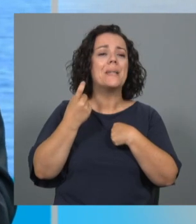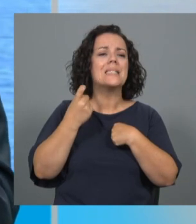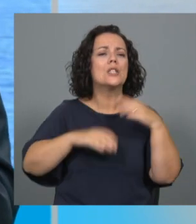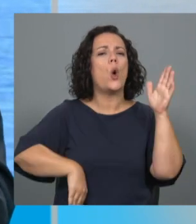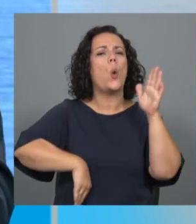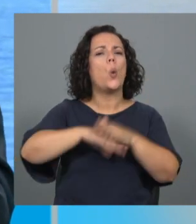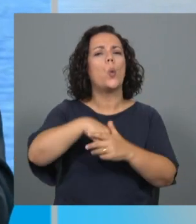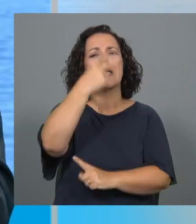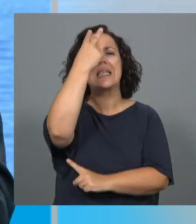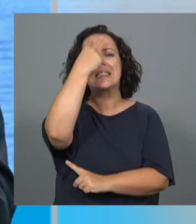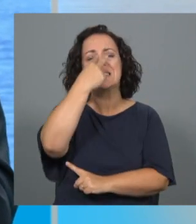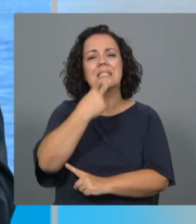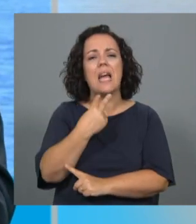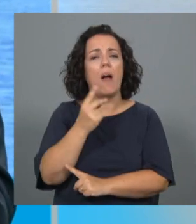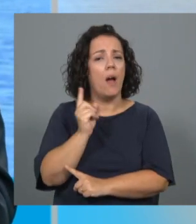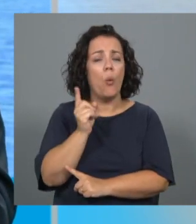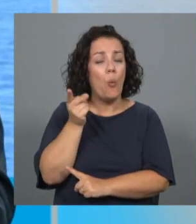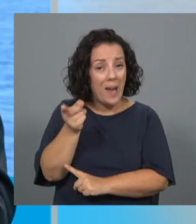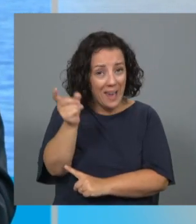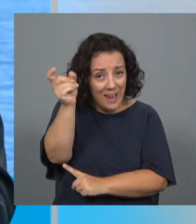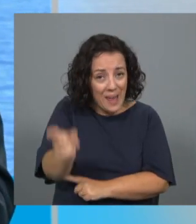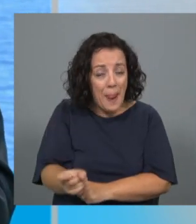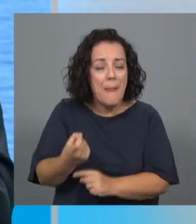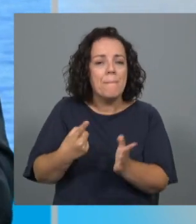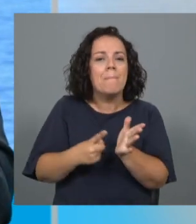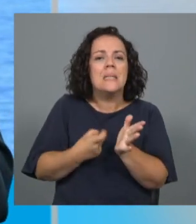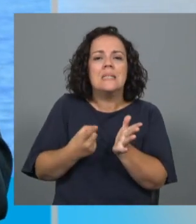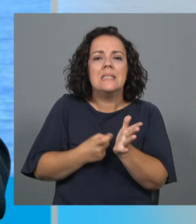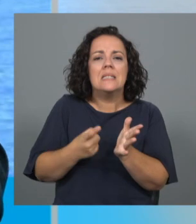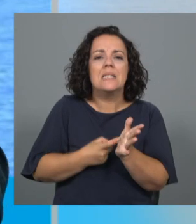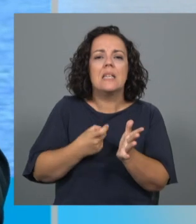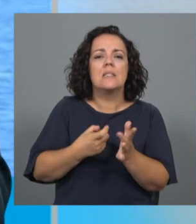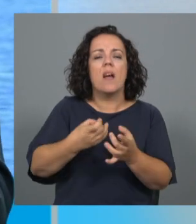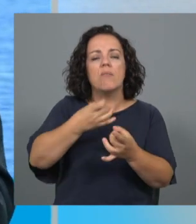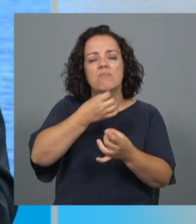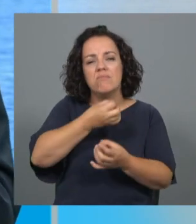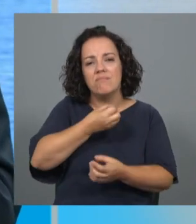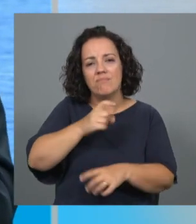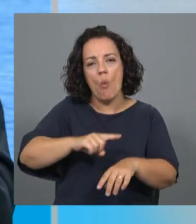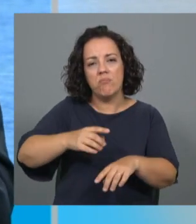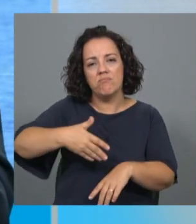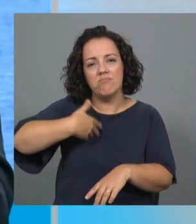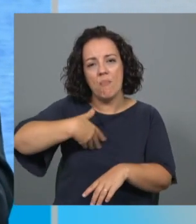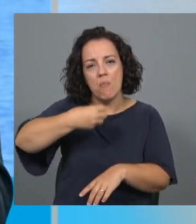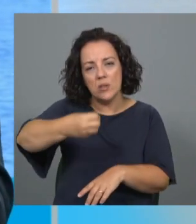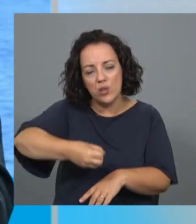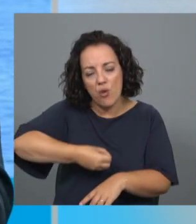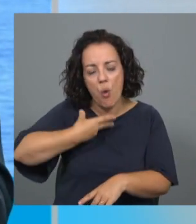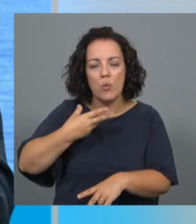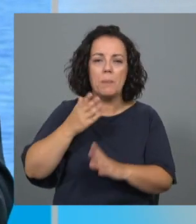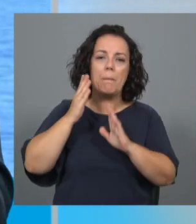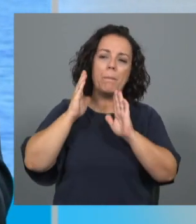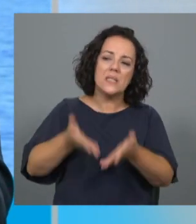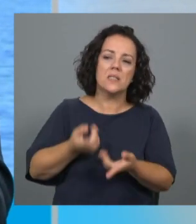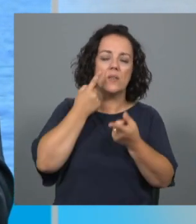da sua cegueira física. Ele precisava de misericórdia, precisava de ser aceite novamente